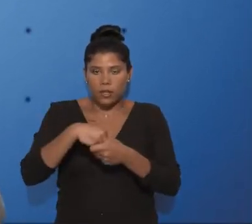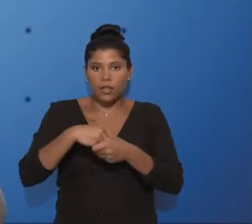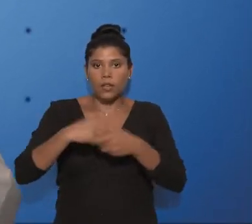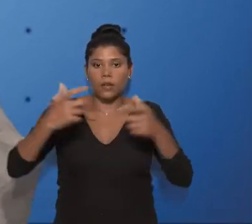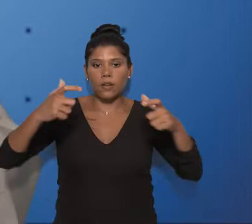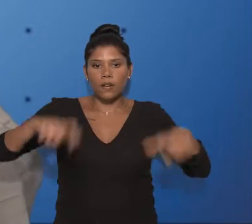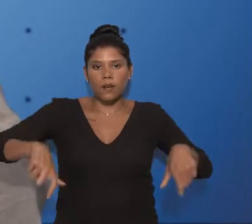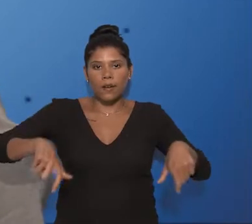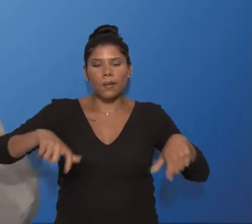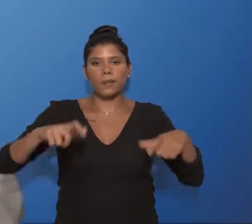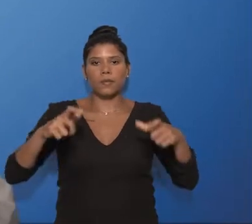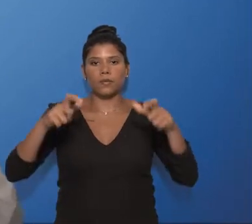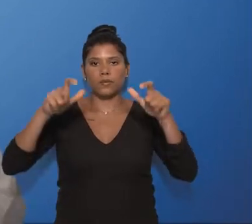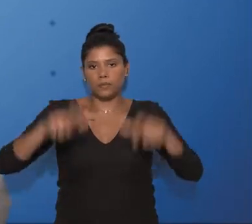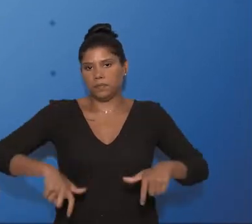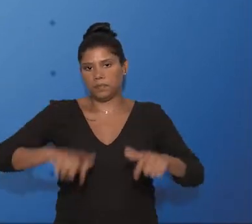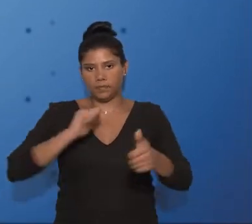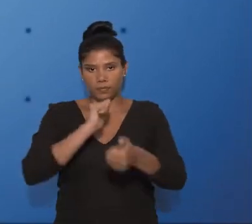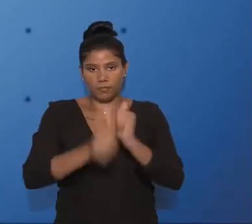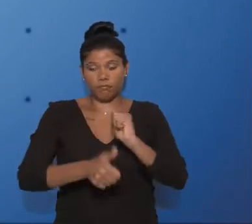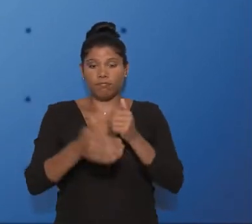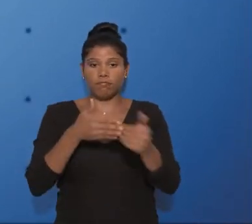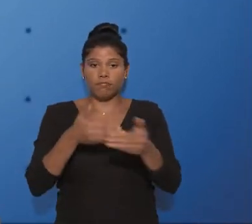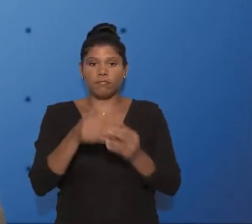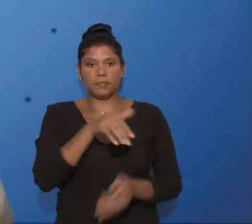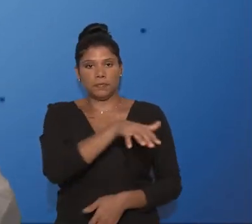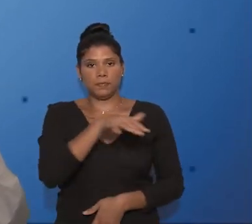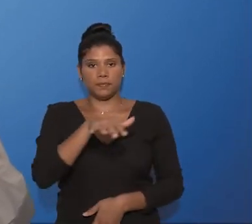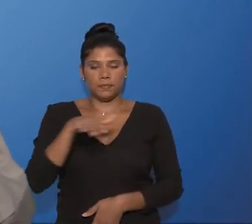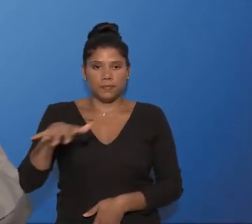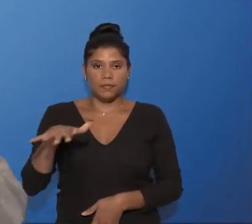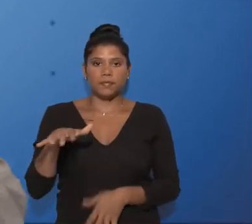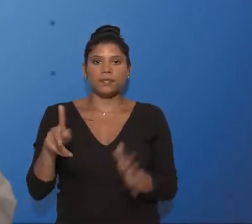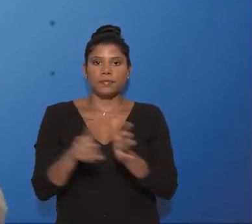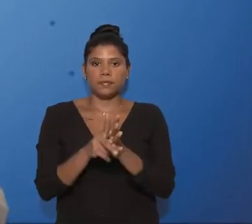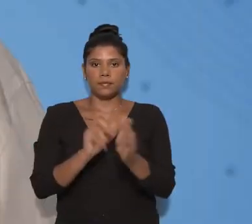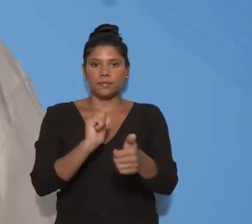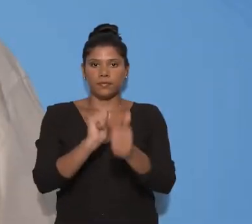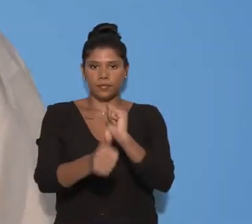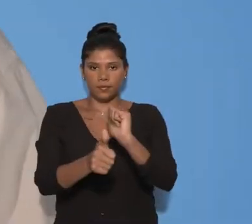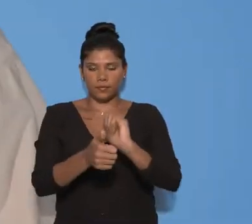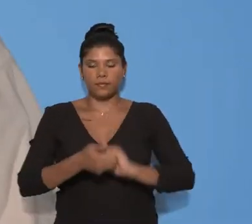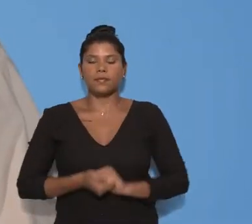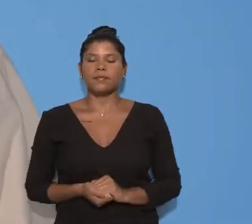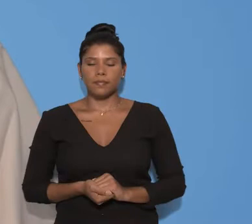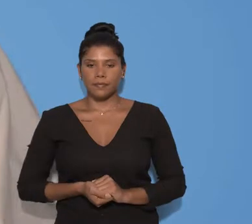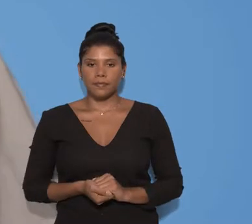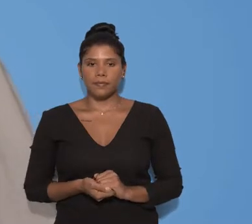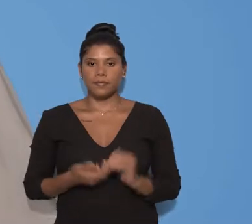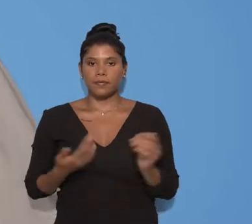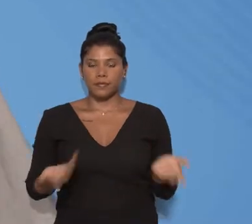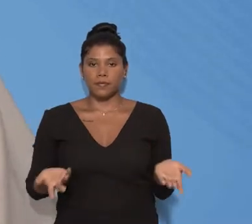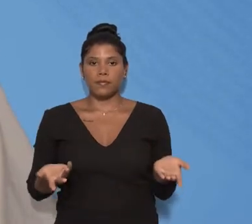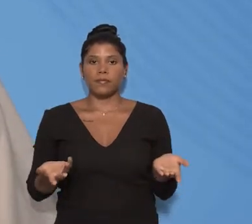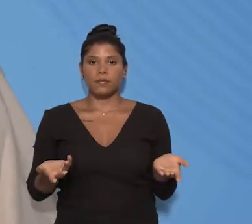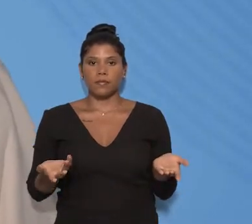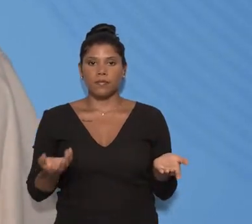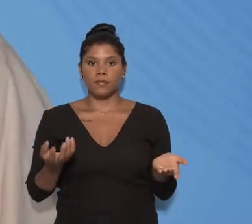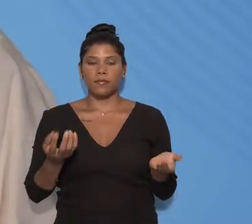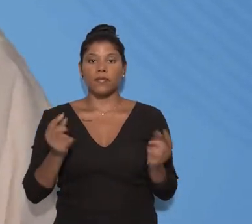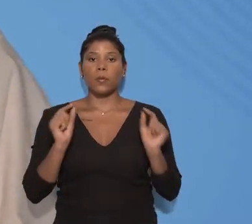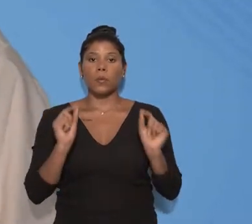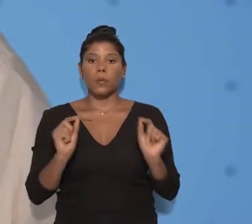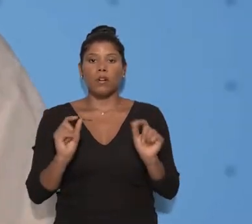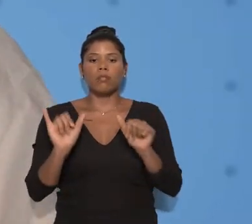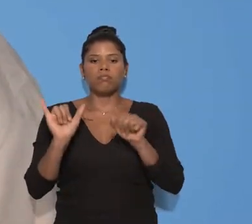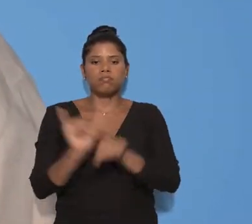futebol, qualquer que seja o espaço da prática esportiva que está em estudo. O que é que usa-se? Como é